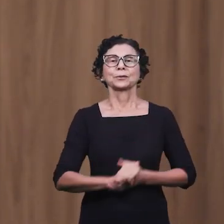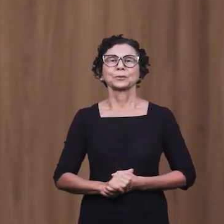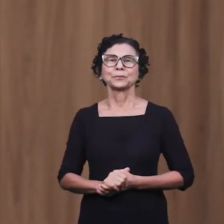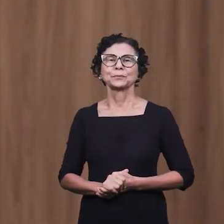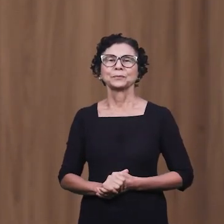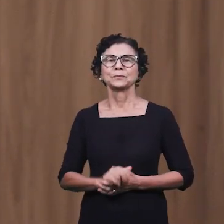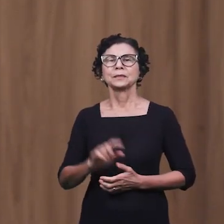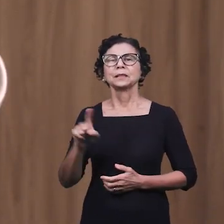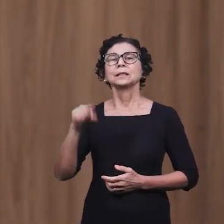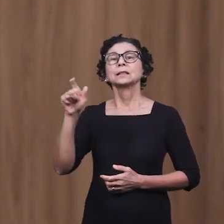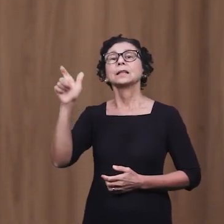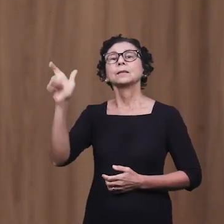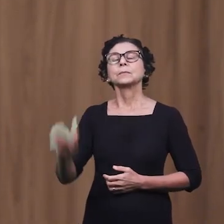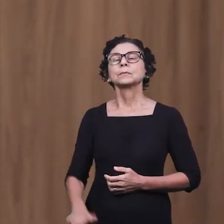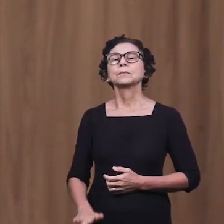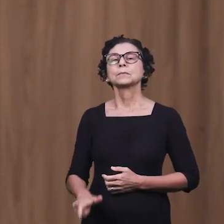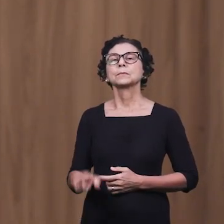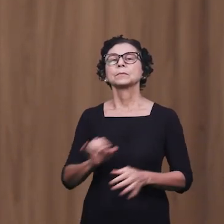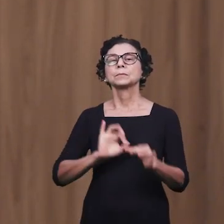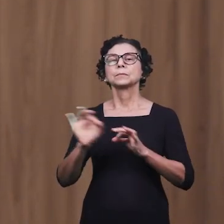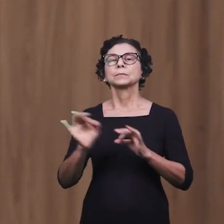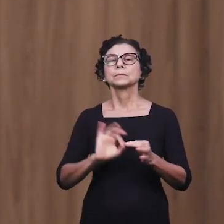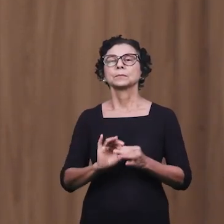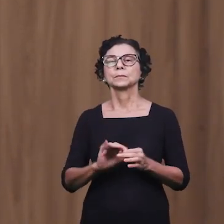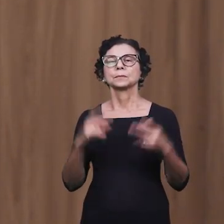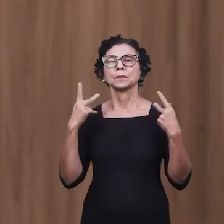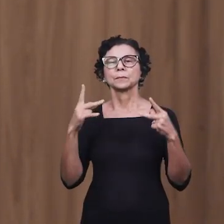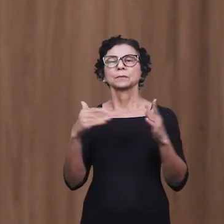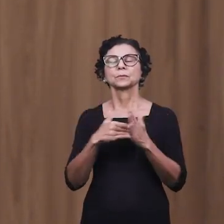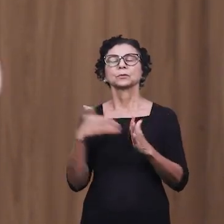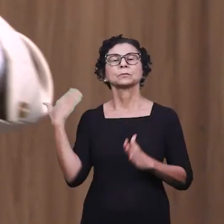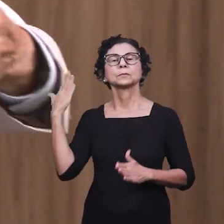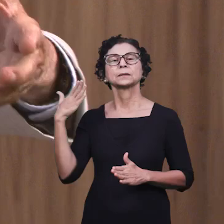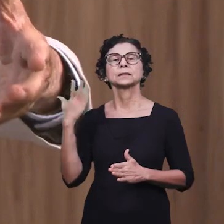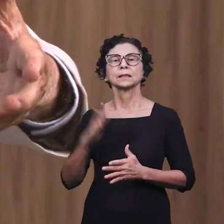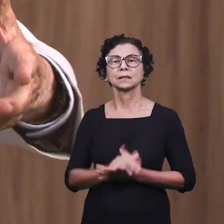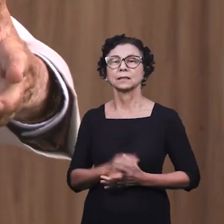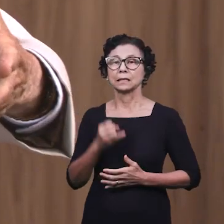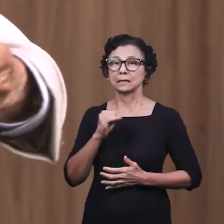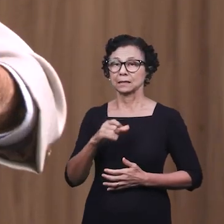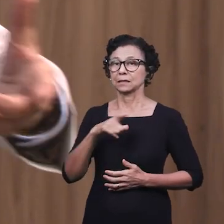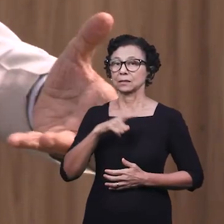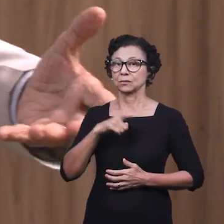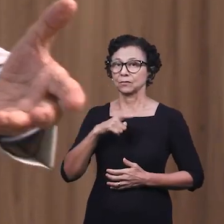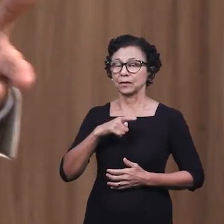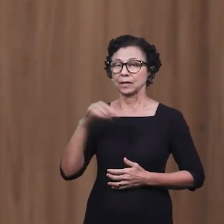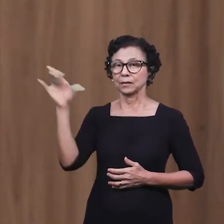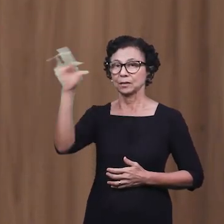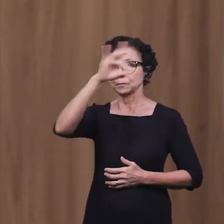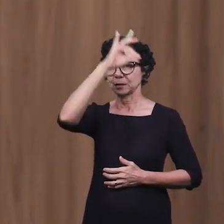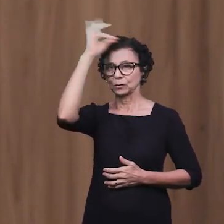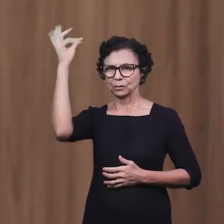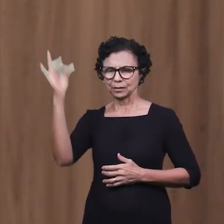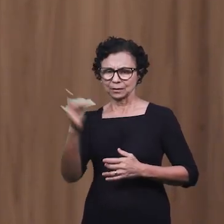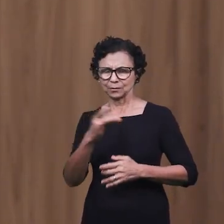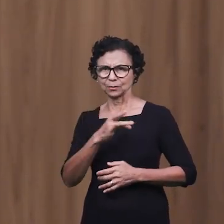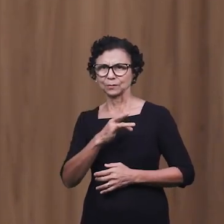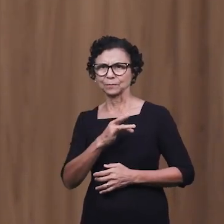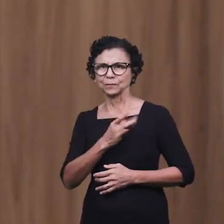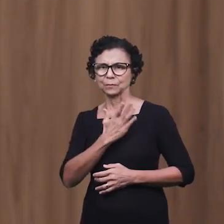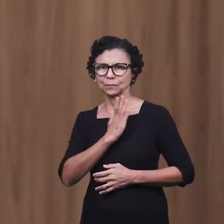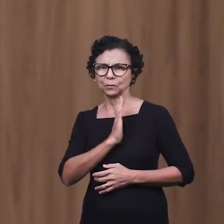isso? O homem que estiver ouvindo a voz do Espírito Santo. Pedro que era